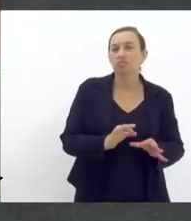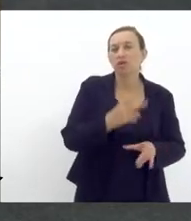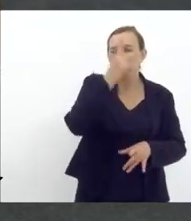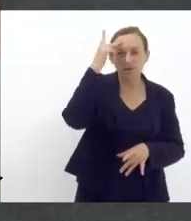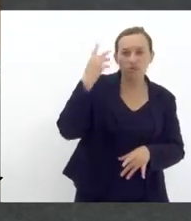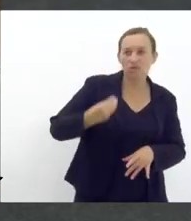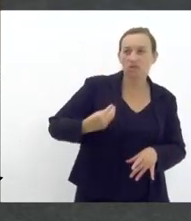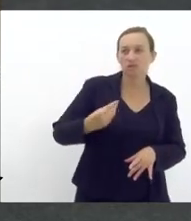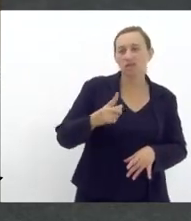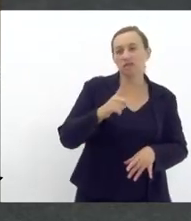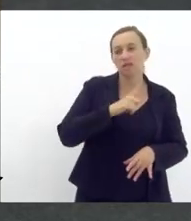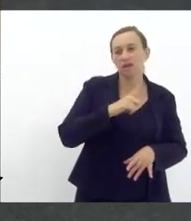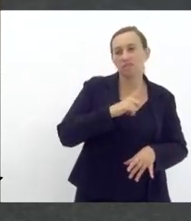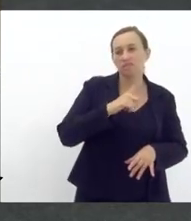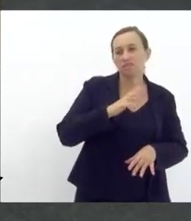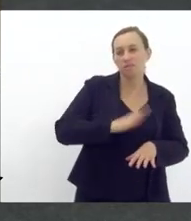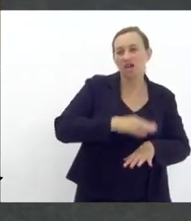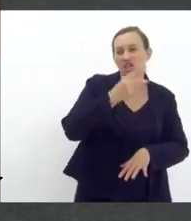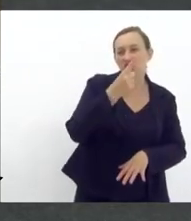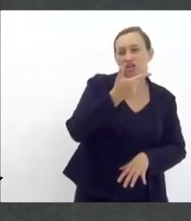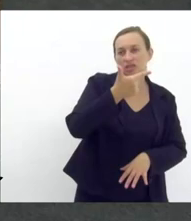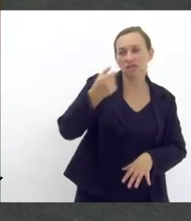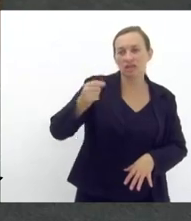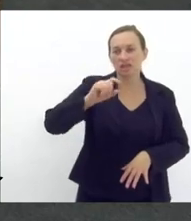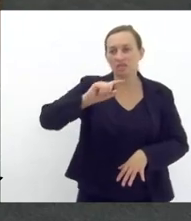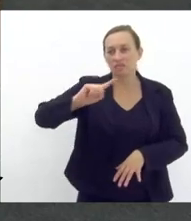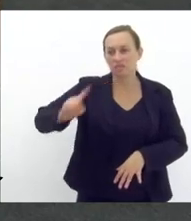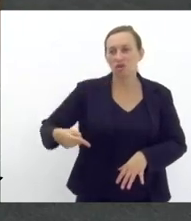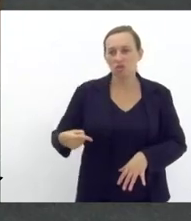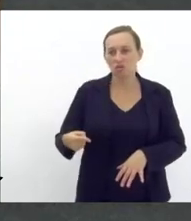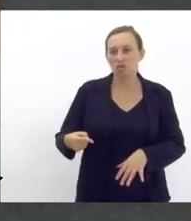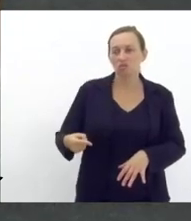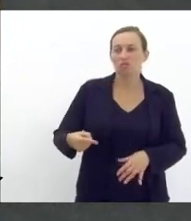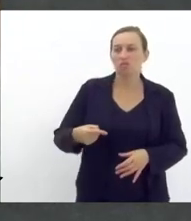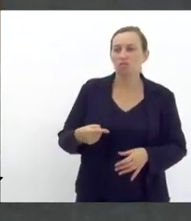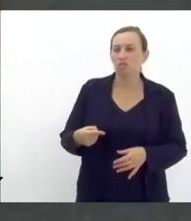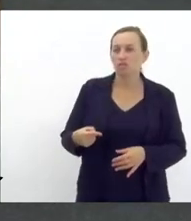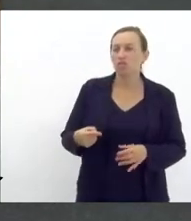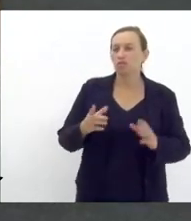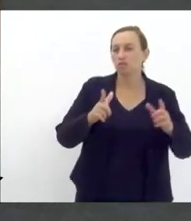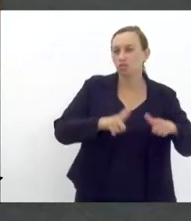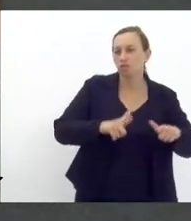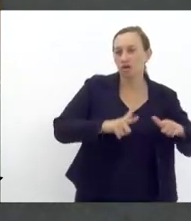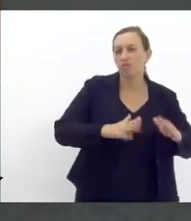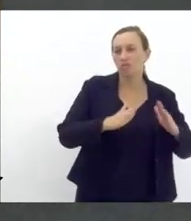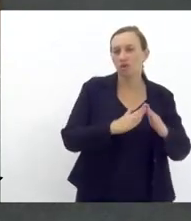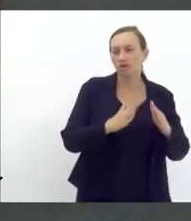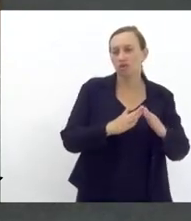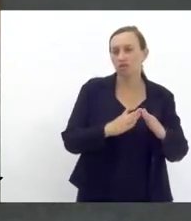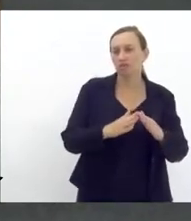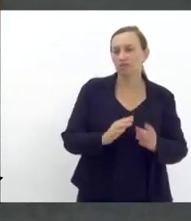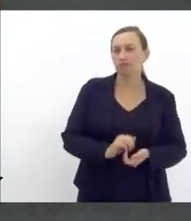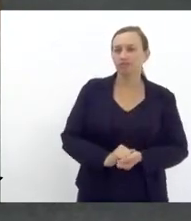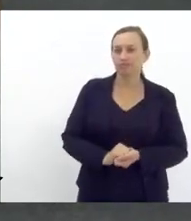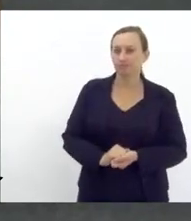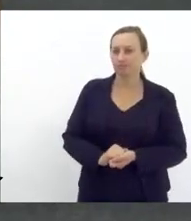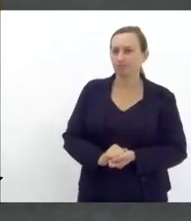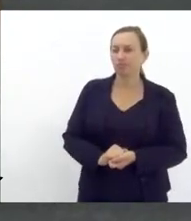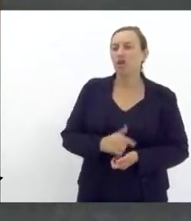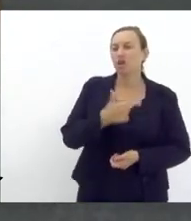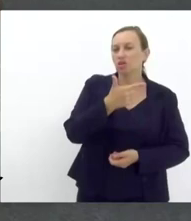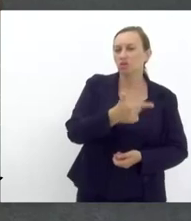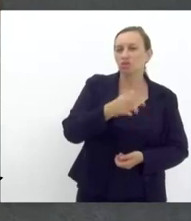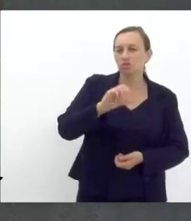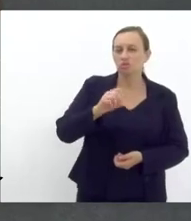habitantes com elevados índice de miséria e que vulnerabilidade social em